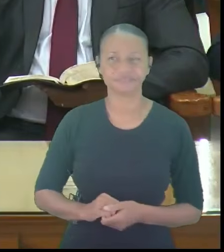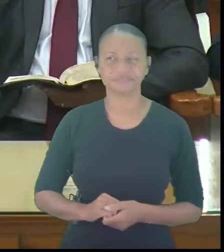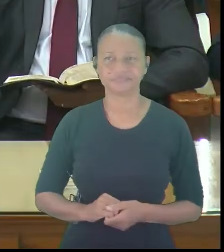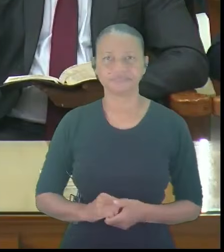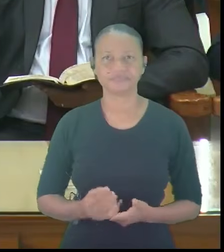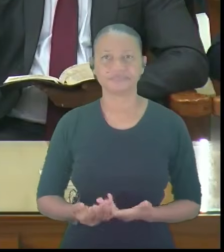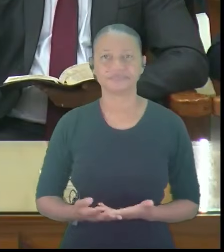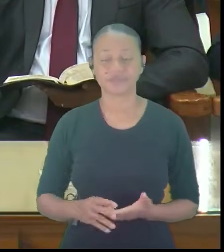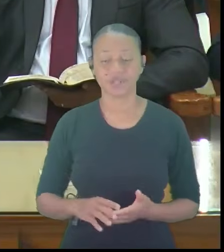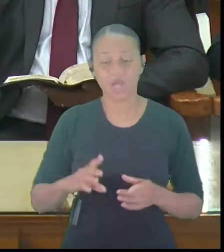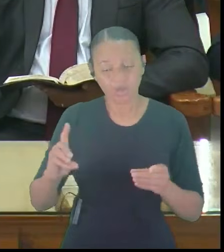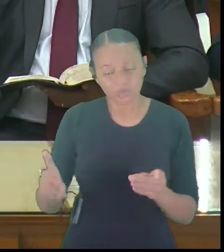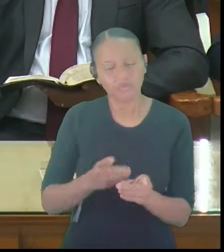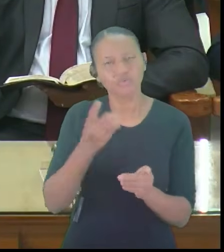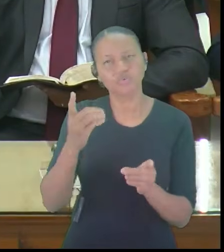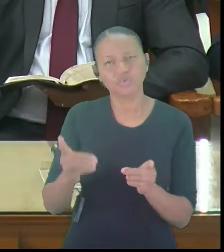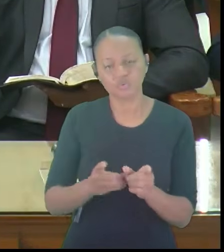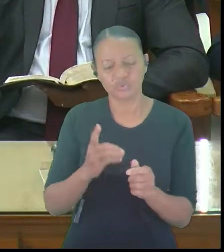Dorcas.